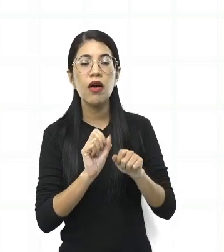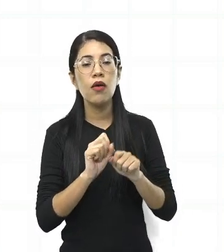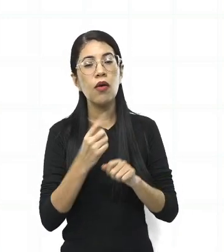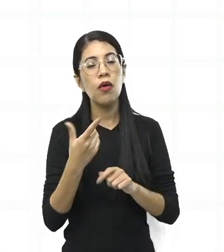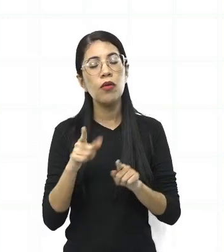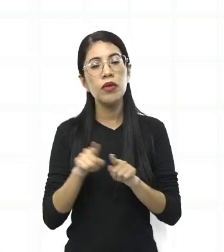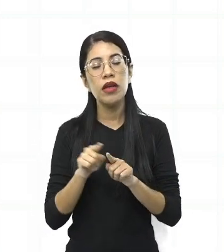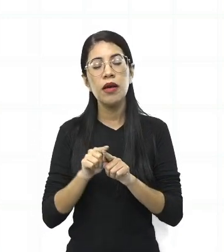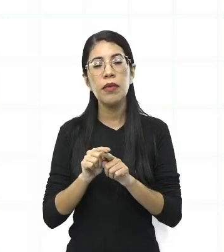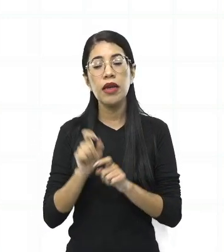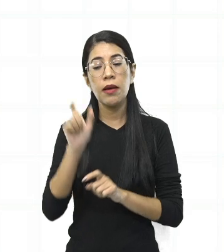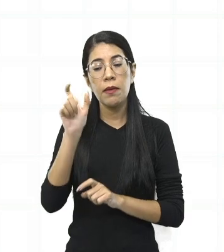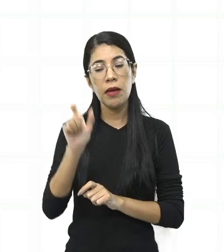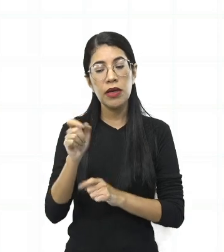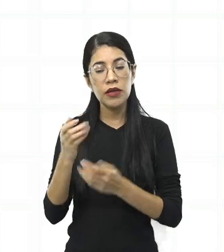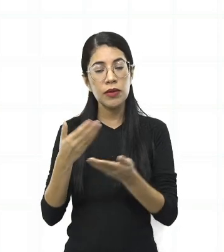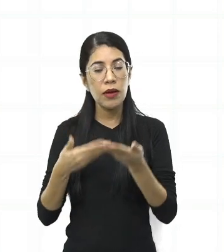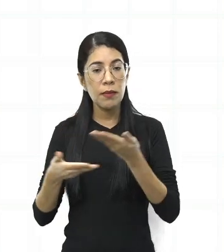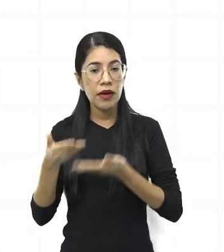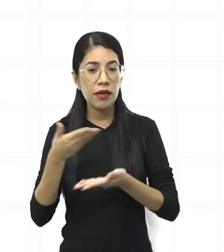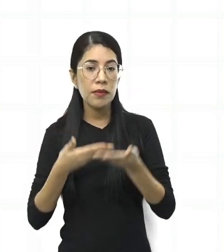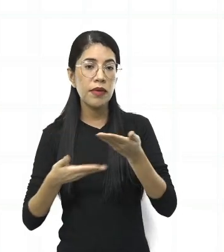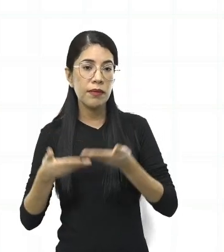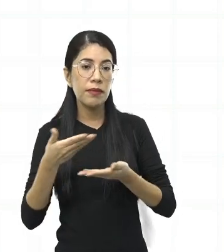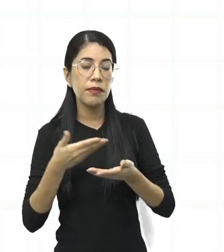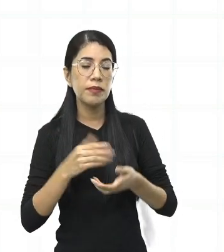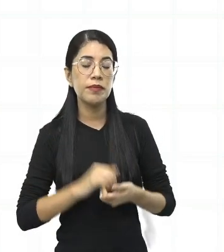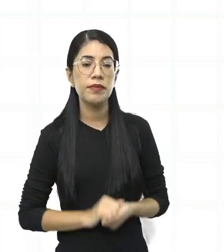dirigir-se diretamente ao